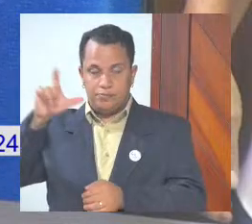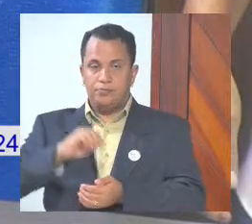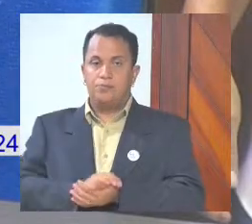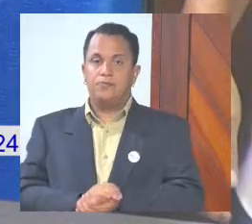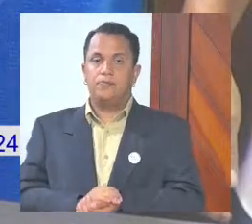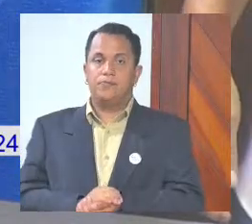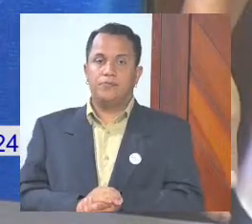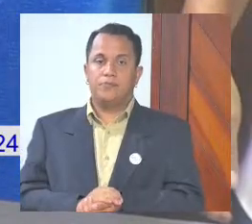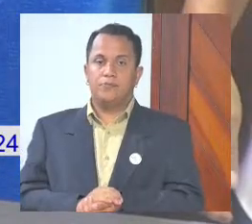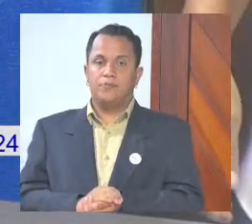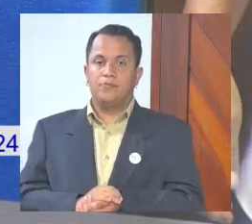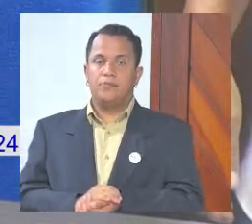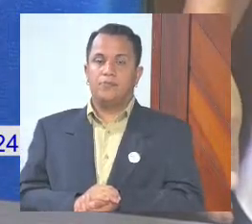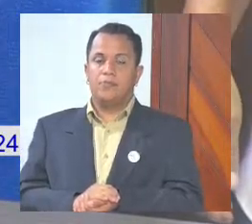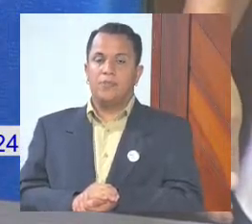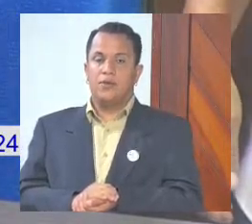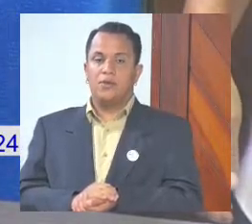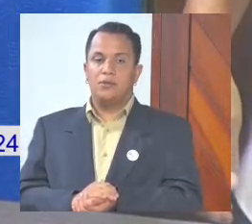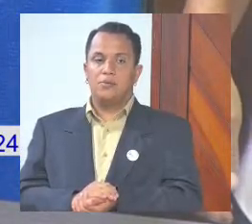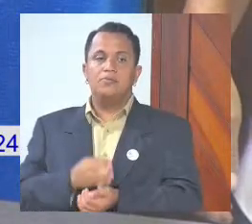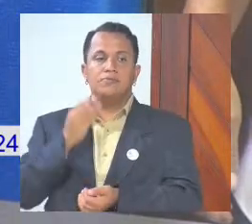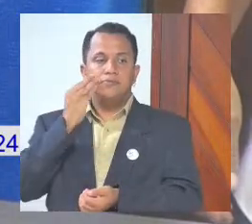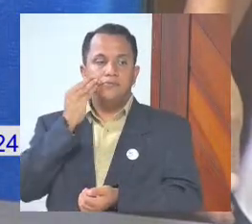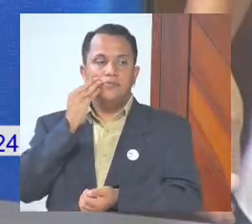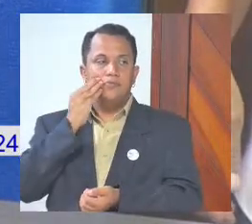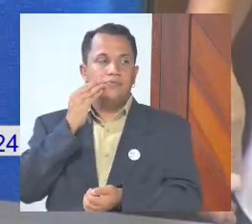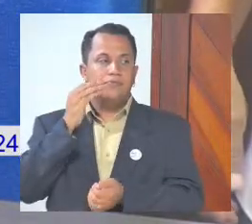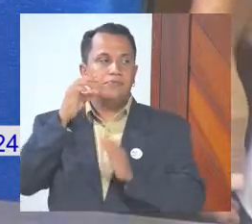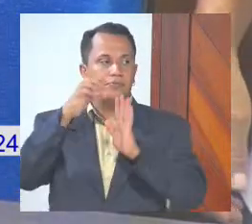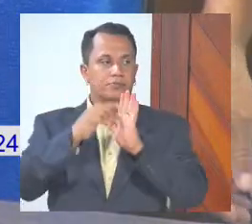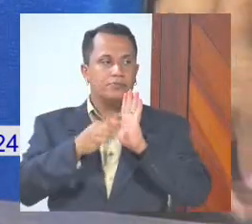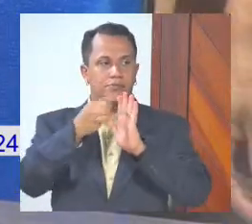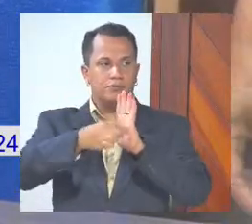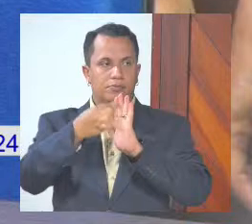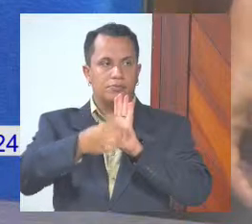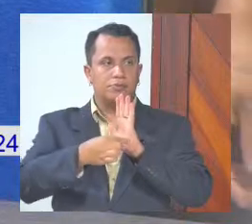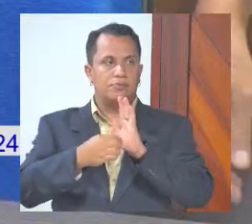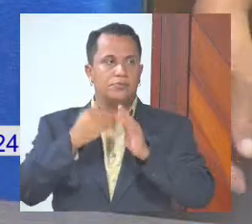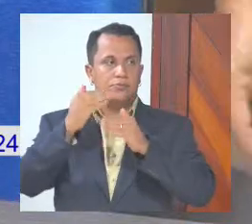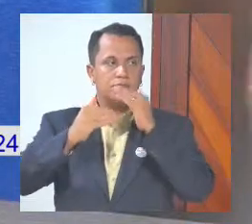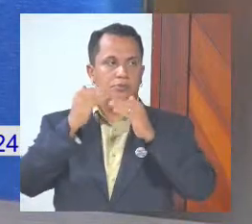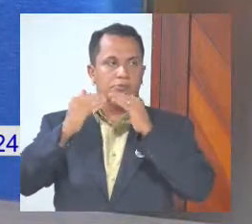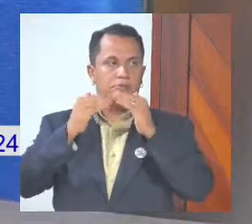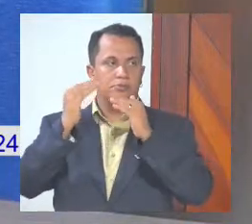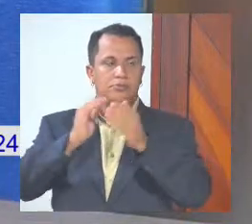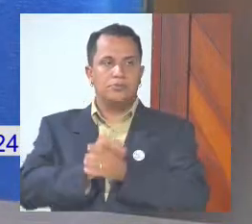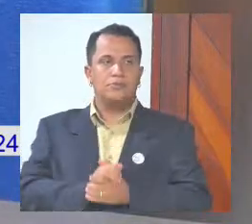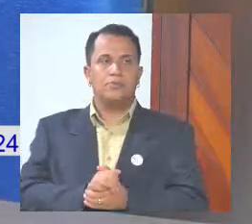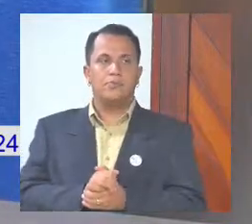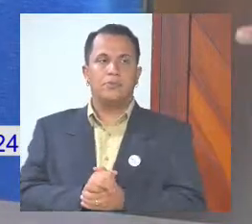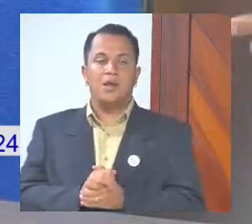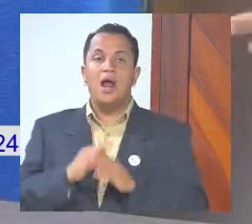Maranhão, com a finalidade específica de construção da sede própria